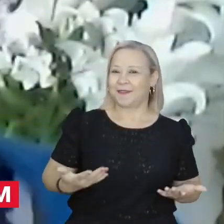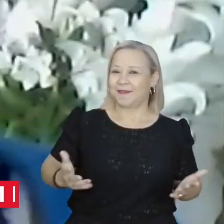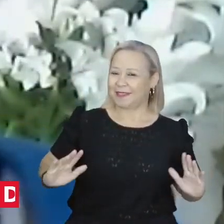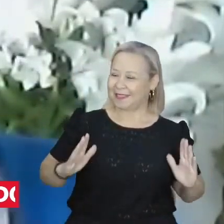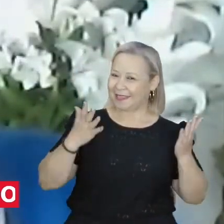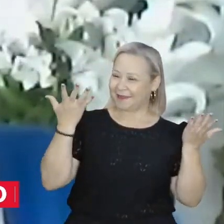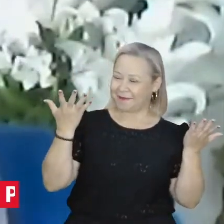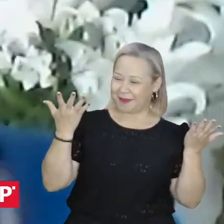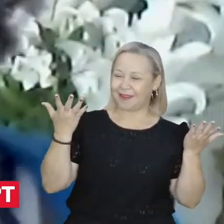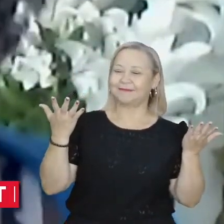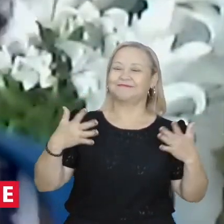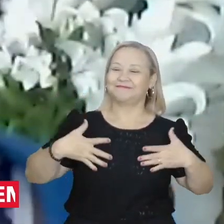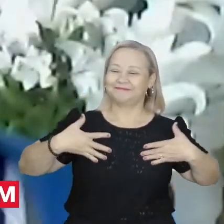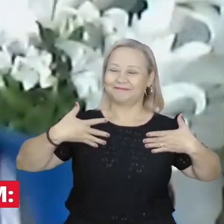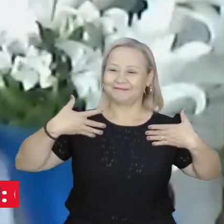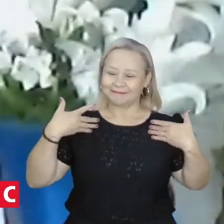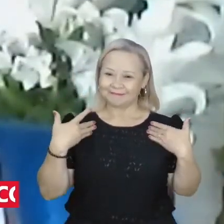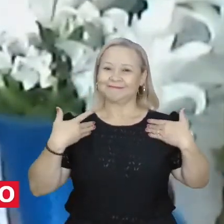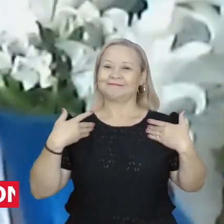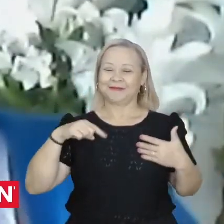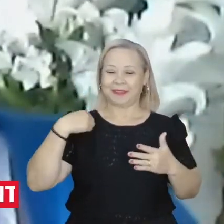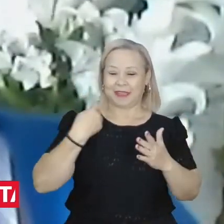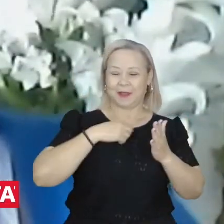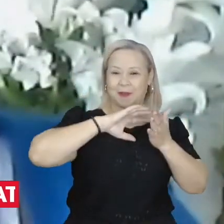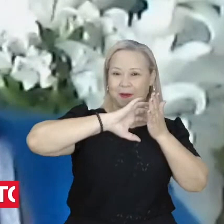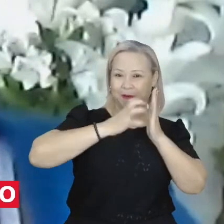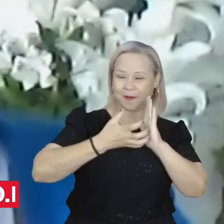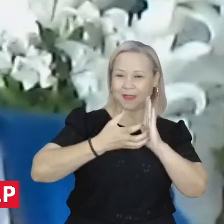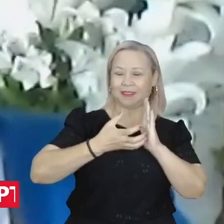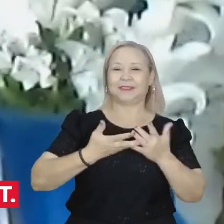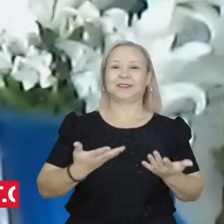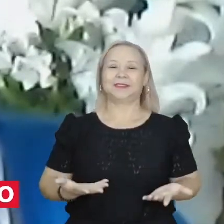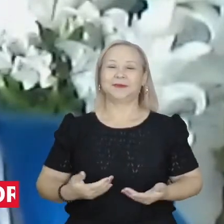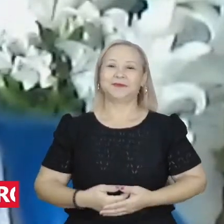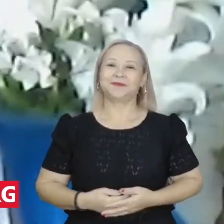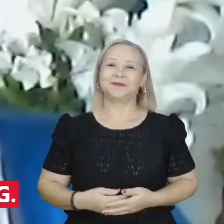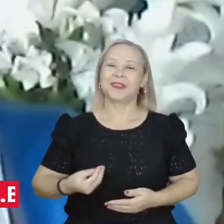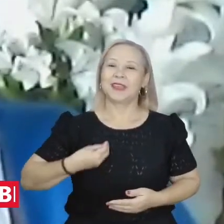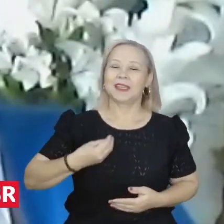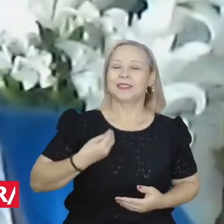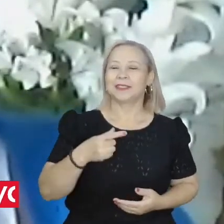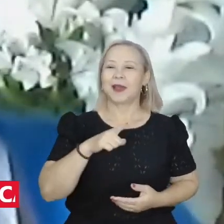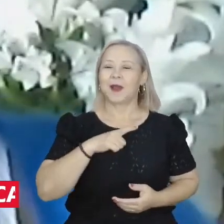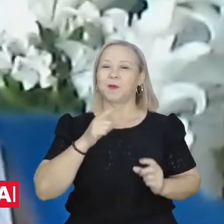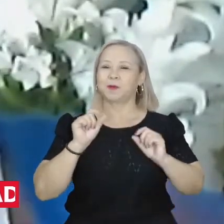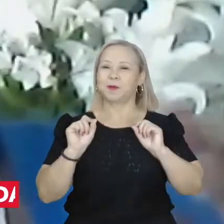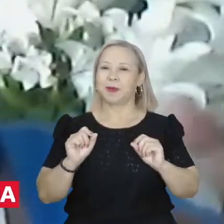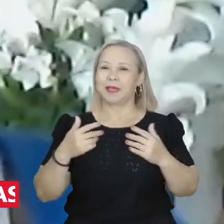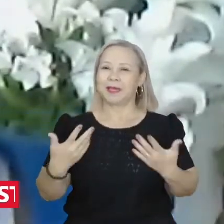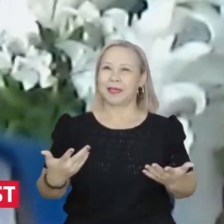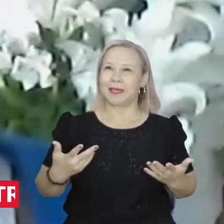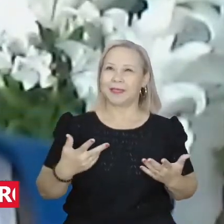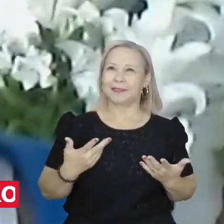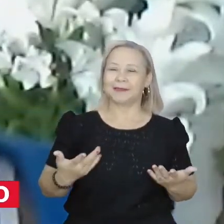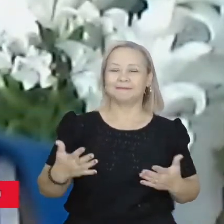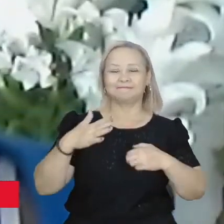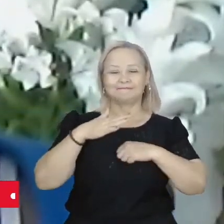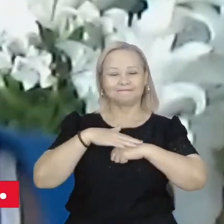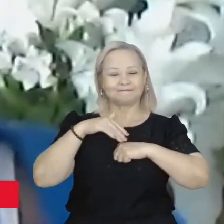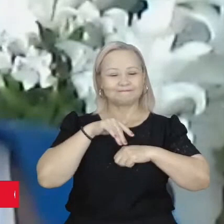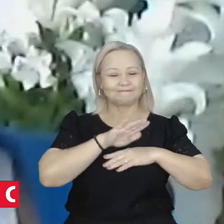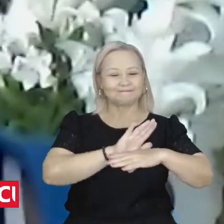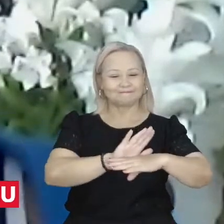Benedita da Silva foi a única mulher a participar da mesa diretora da Assembleia Nacional Constituinte, a primeira vereadora negra da cidade